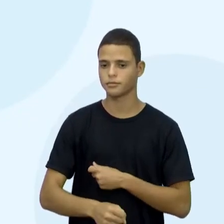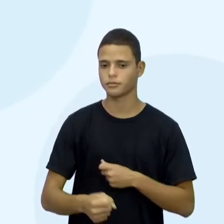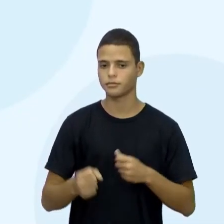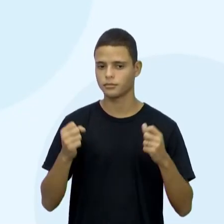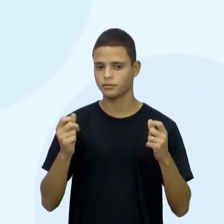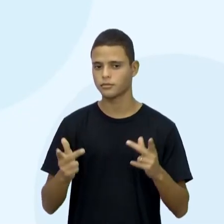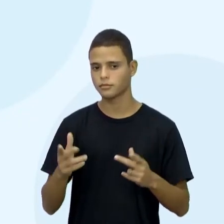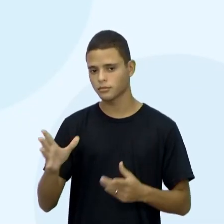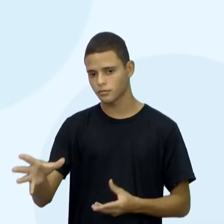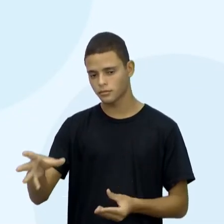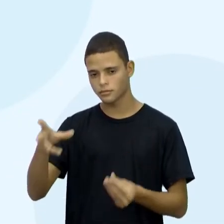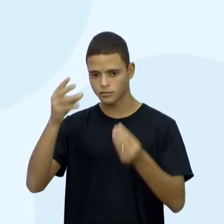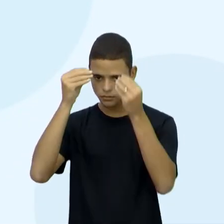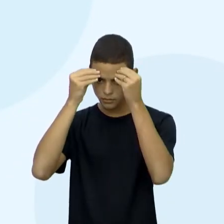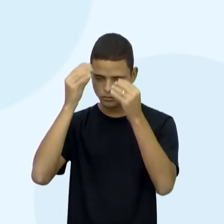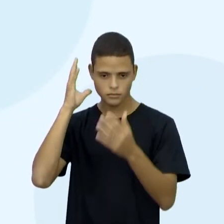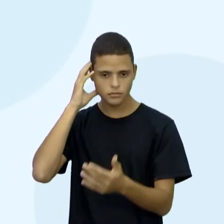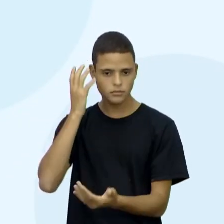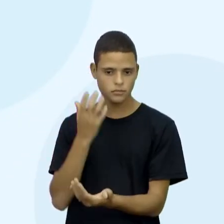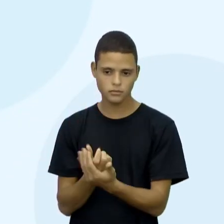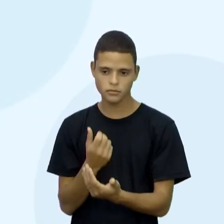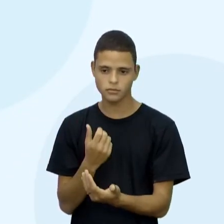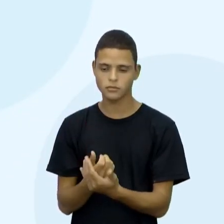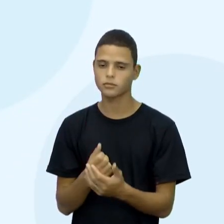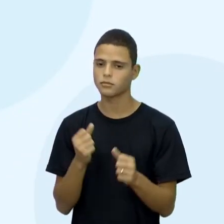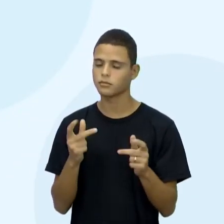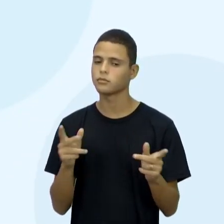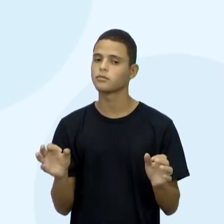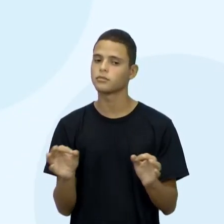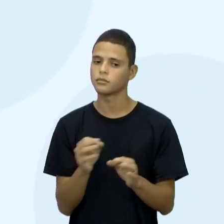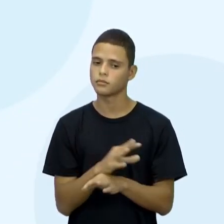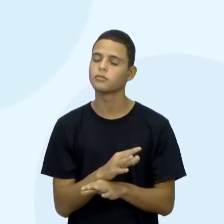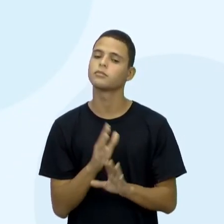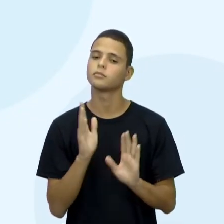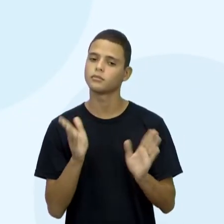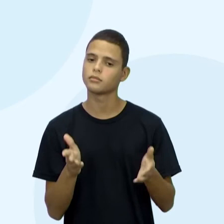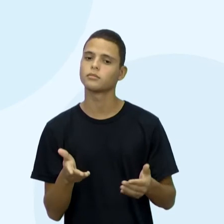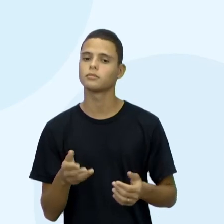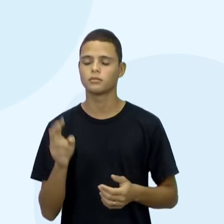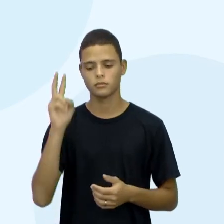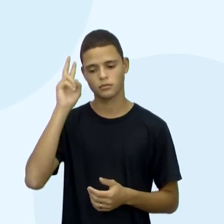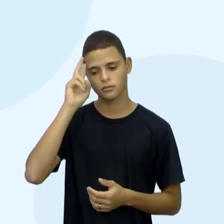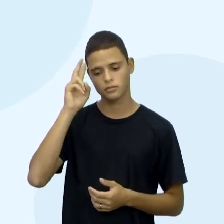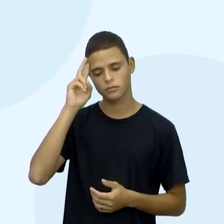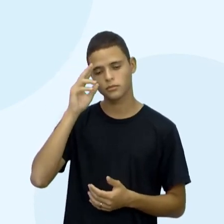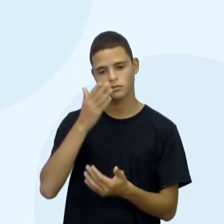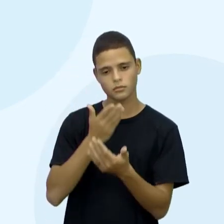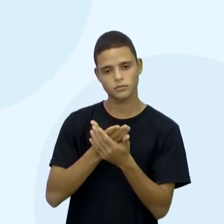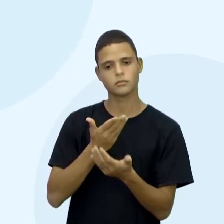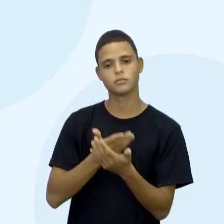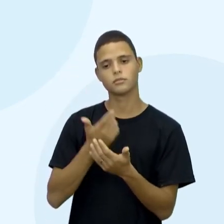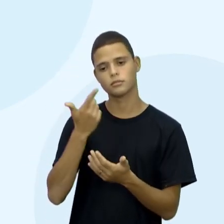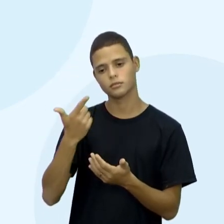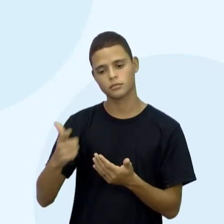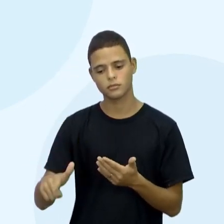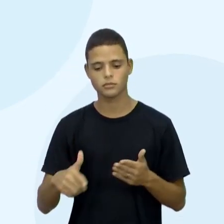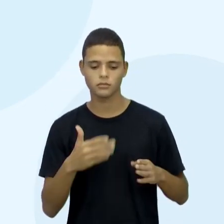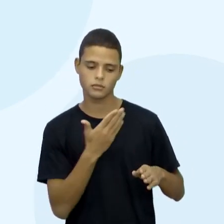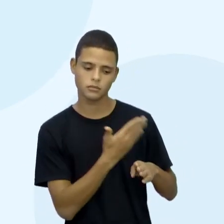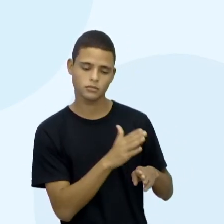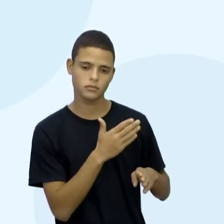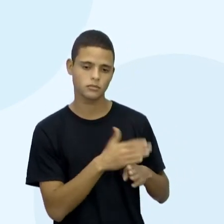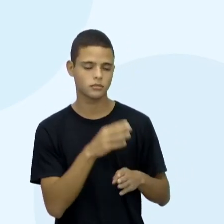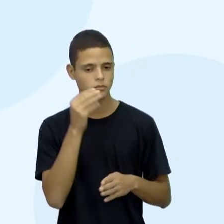hora de gravar o podcast. Terminamos aqui tudo que a gente precisava relembrar, fizemos os experimentos aí sobre os